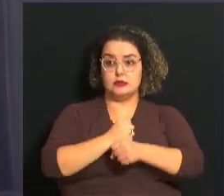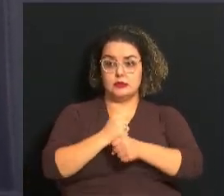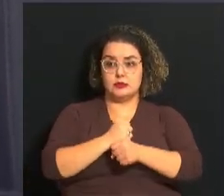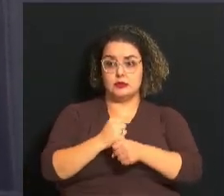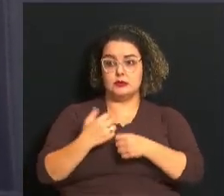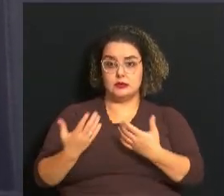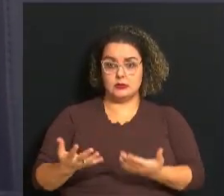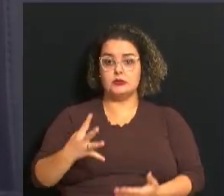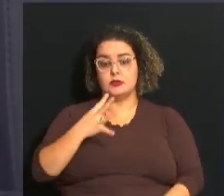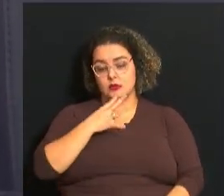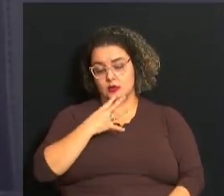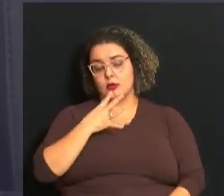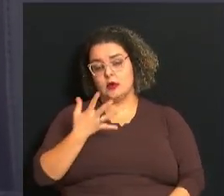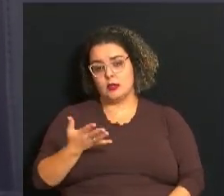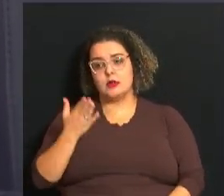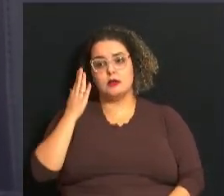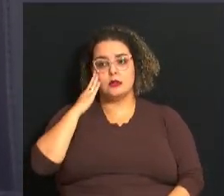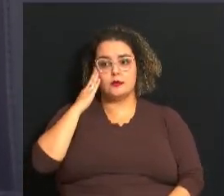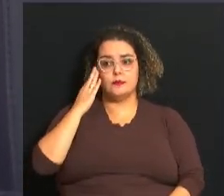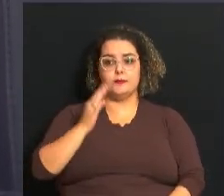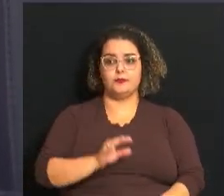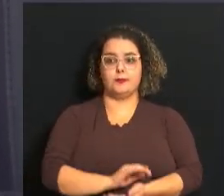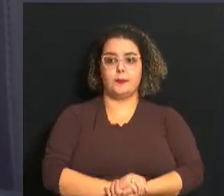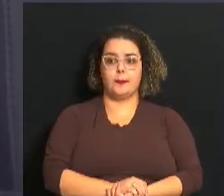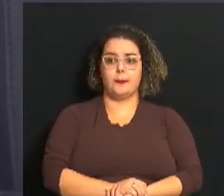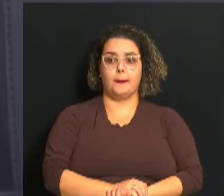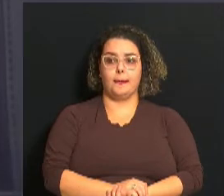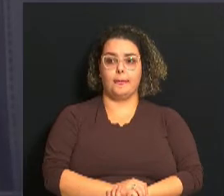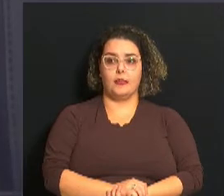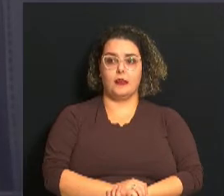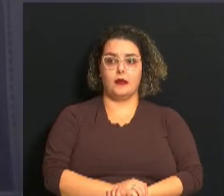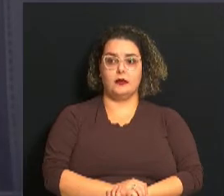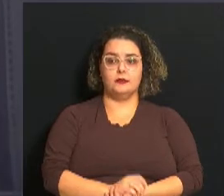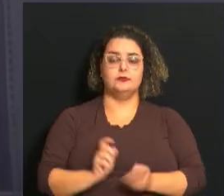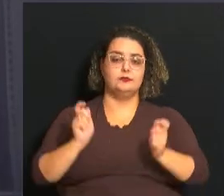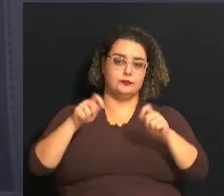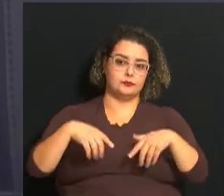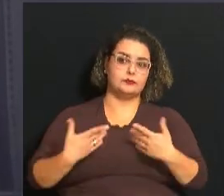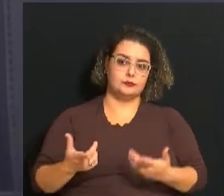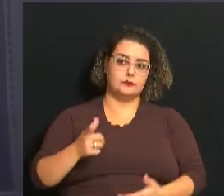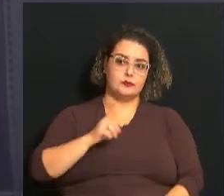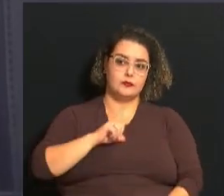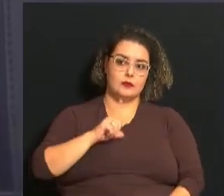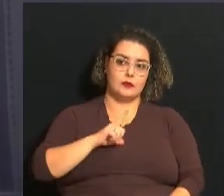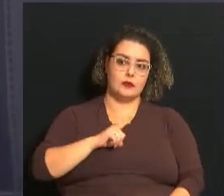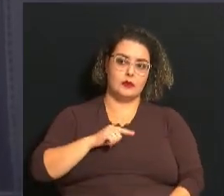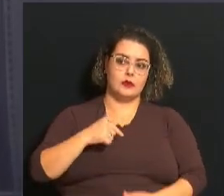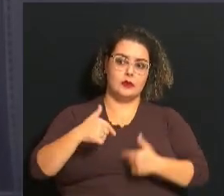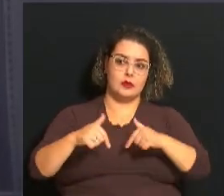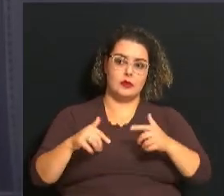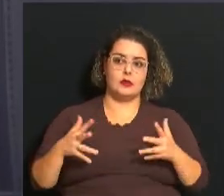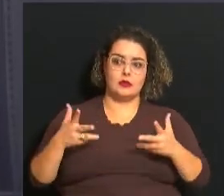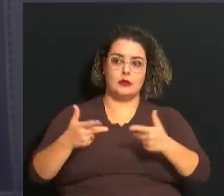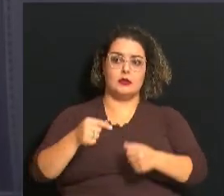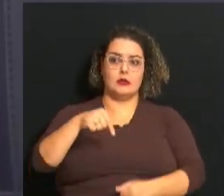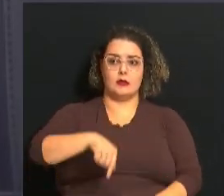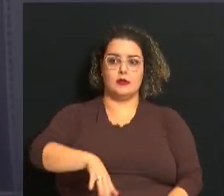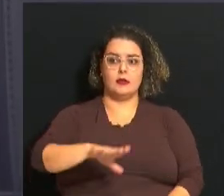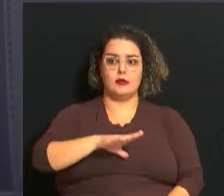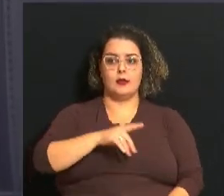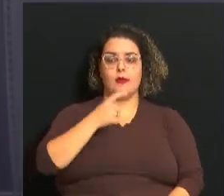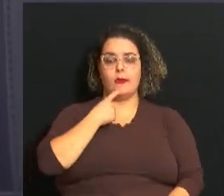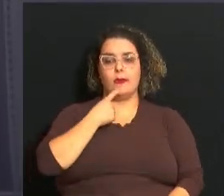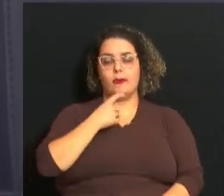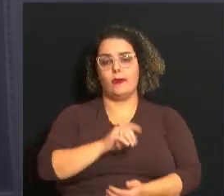muito bem e que sabe né as as potencialidades que a gente tem de trabalho coletivo aqui em Campinas né